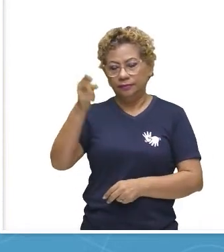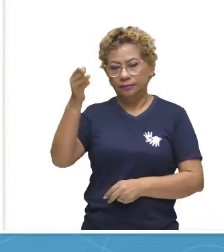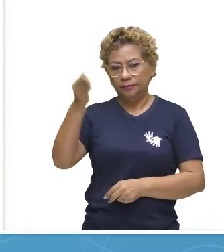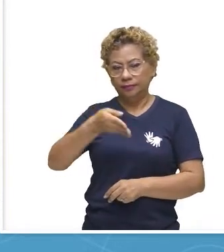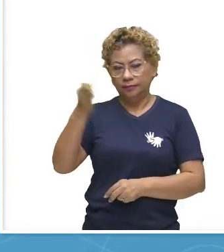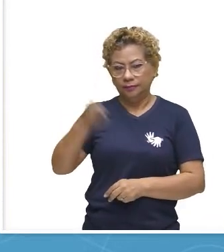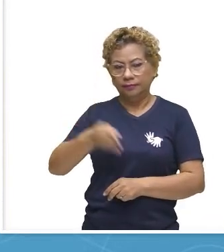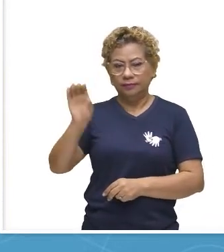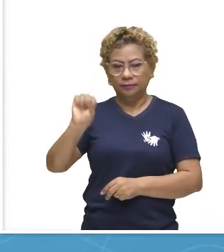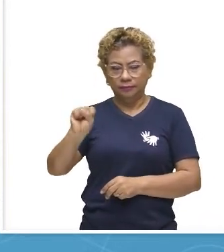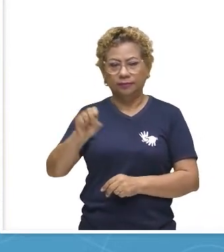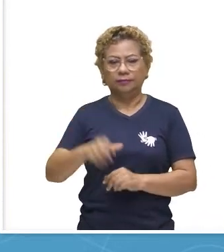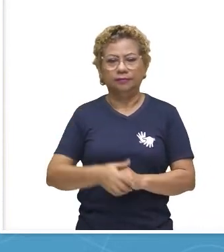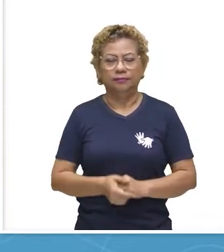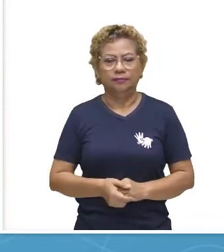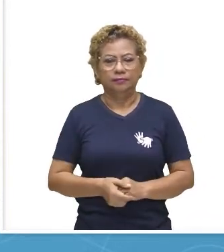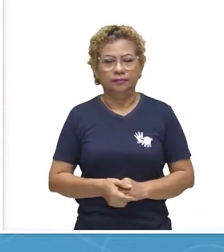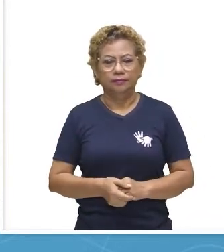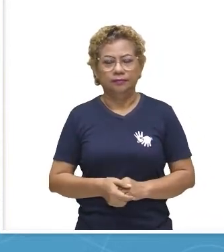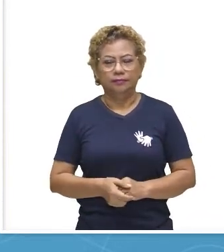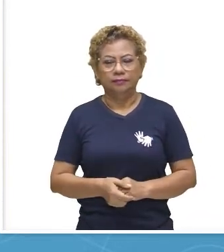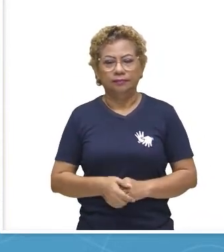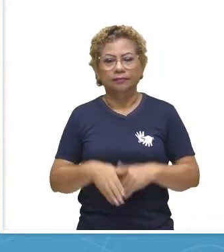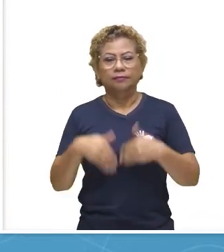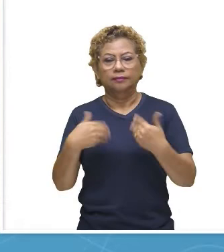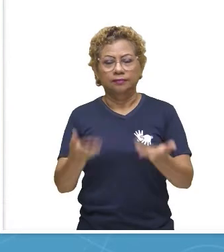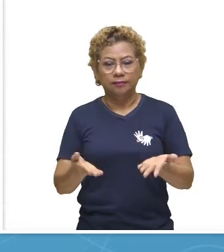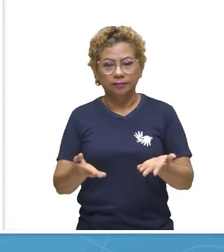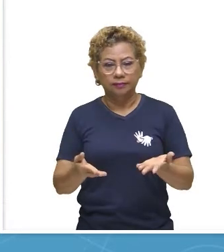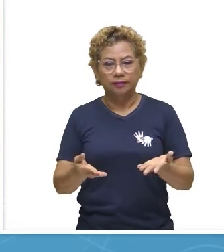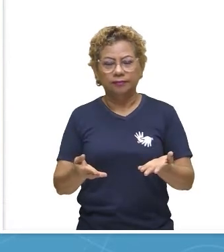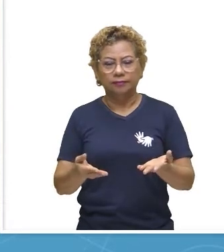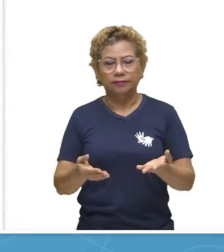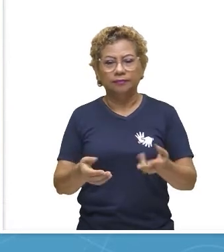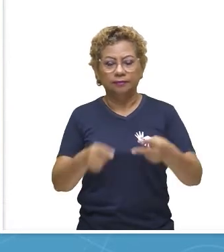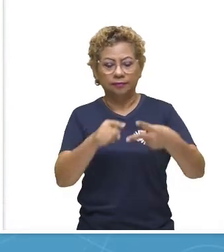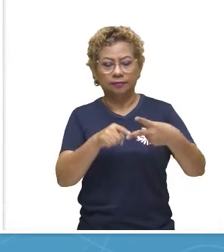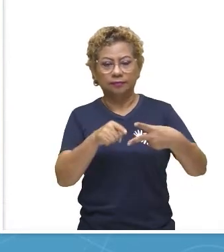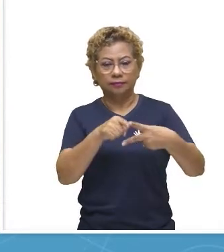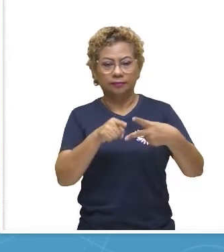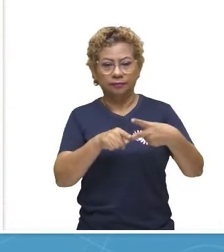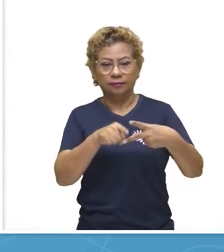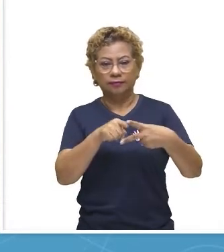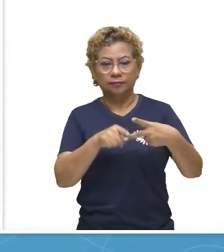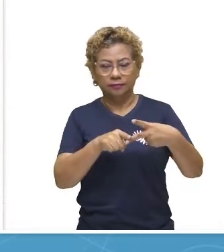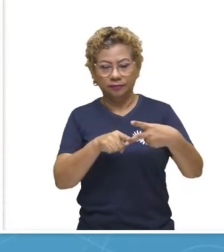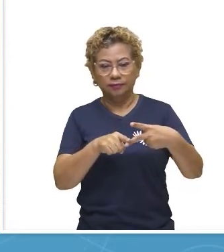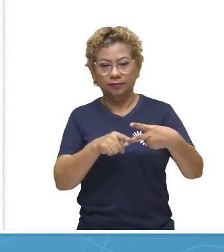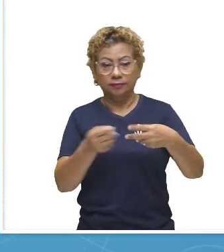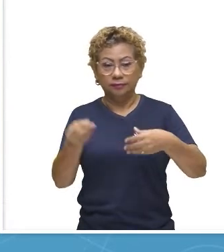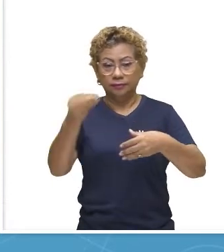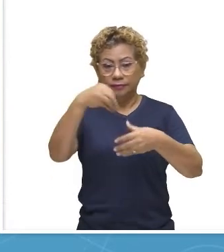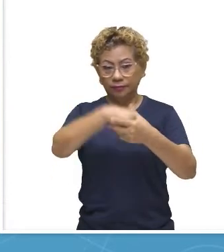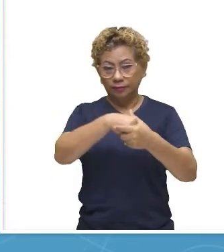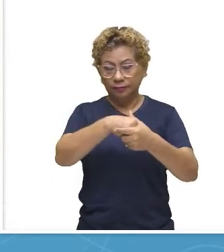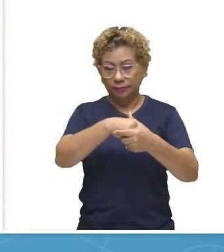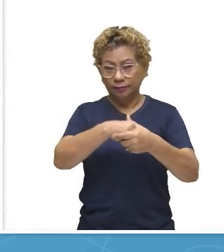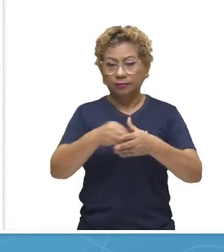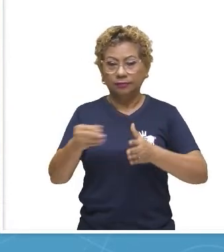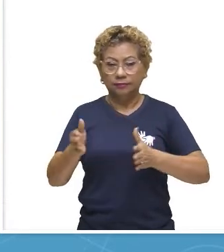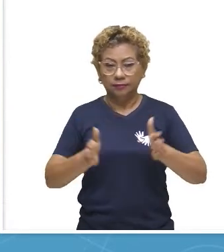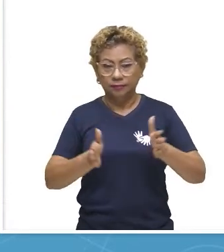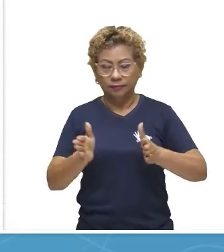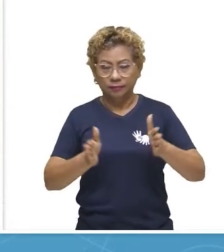acontecendo aí? Cadê os ângulos alternos internos? Eles têm que estar aqui dentro, né? Entre